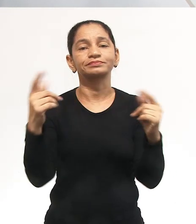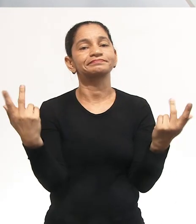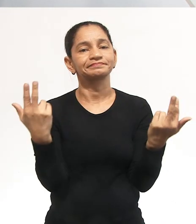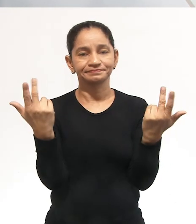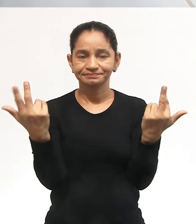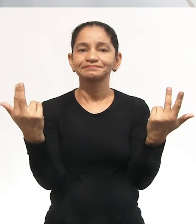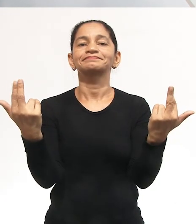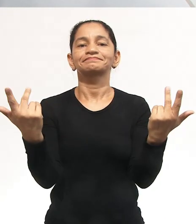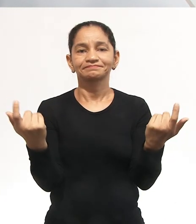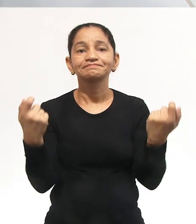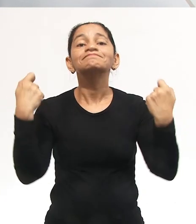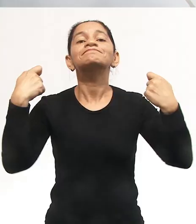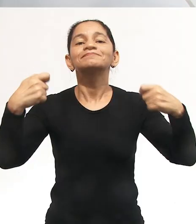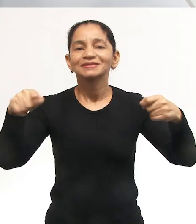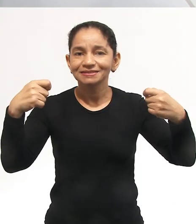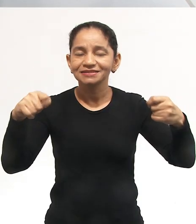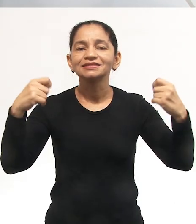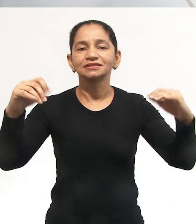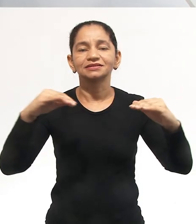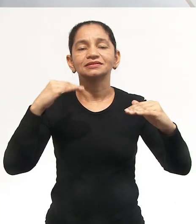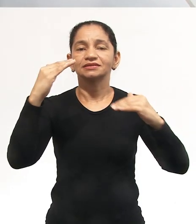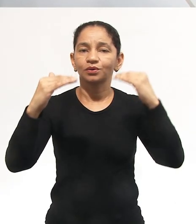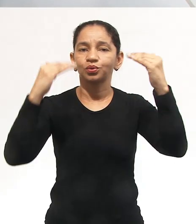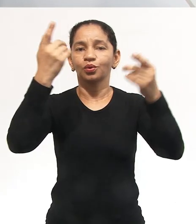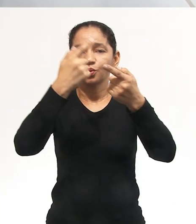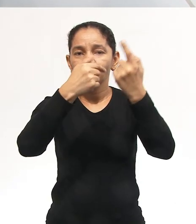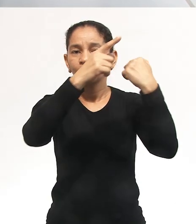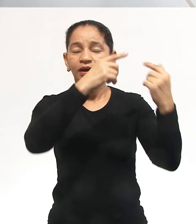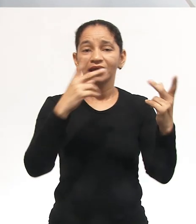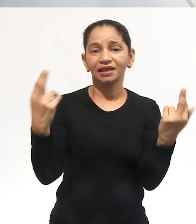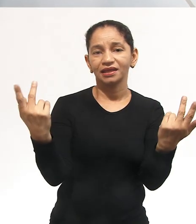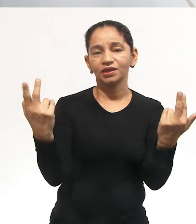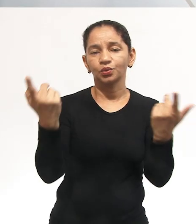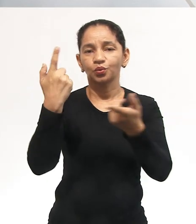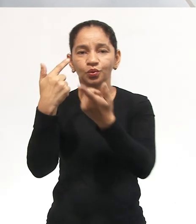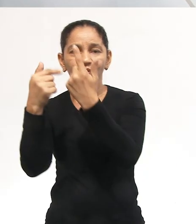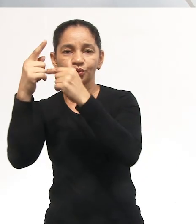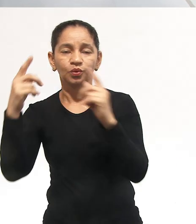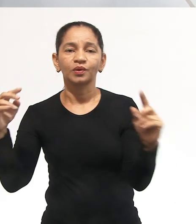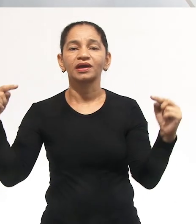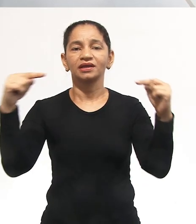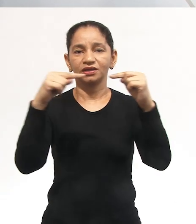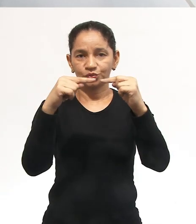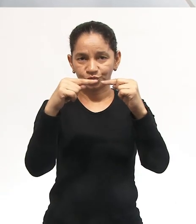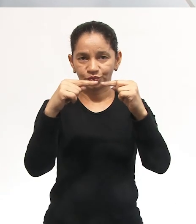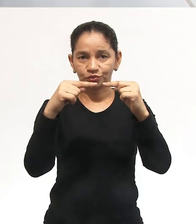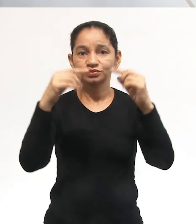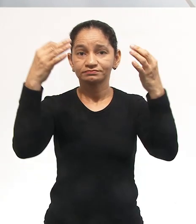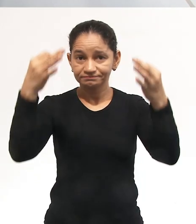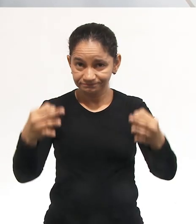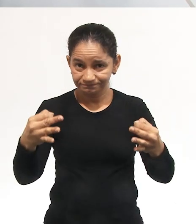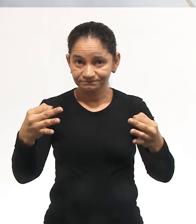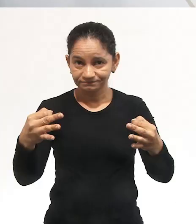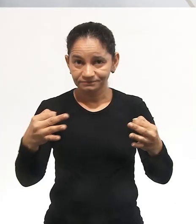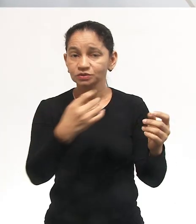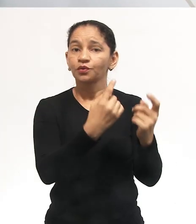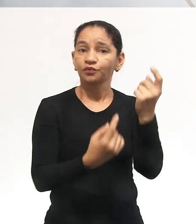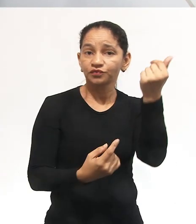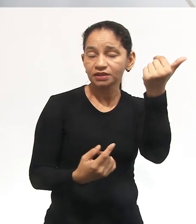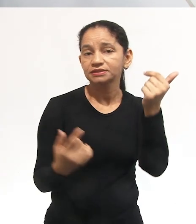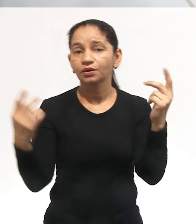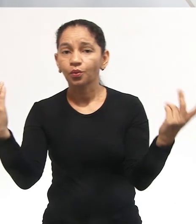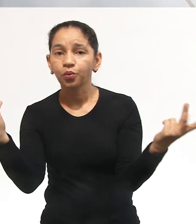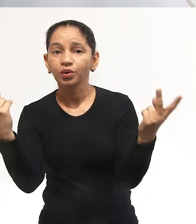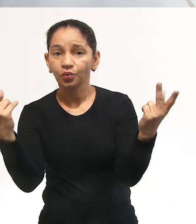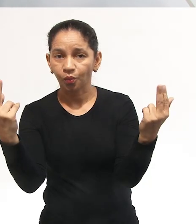as despesas também não é porque está fixada que tem que realizar, tá? Elas só podem ser realizadas se também tiver o respectivo financeiro,